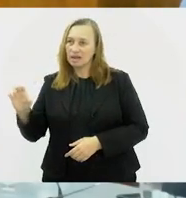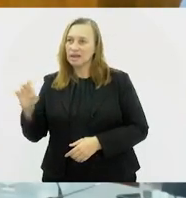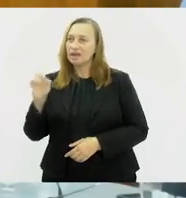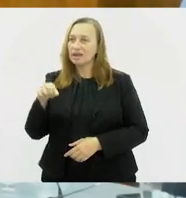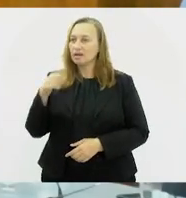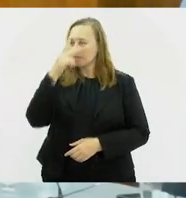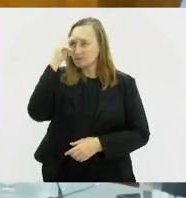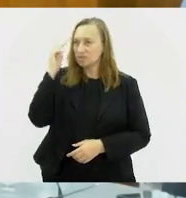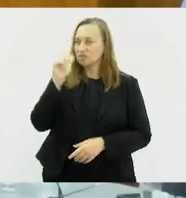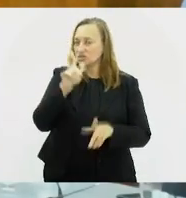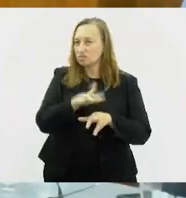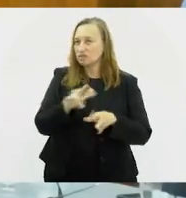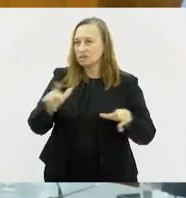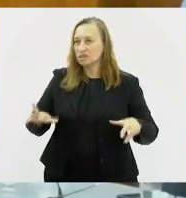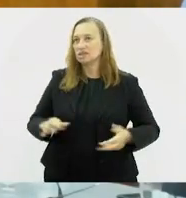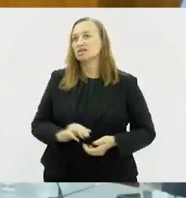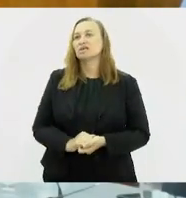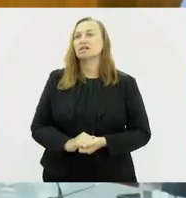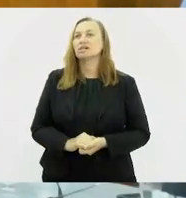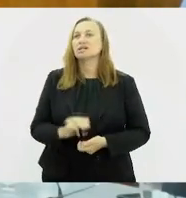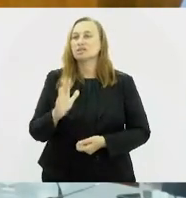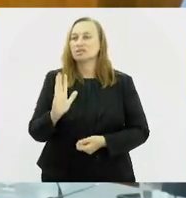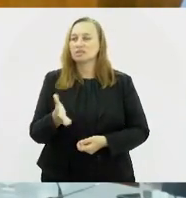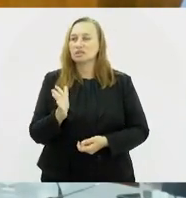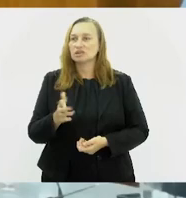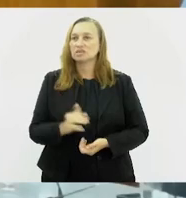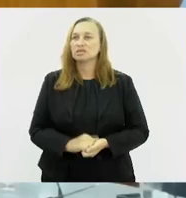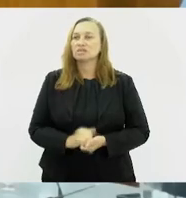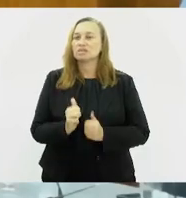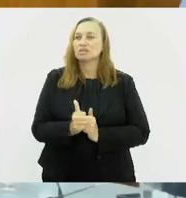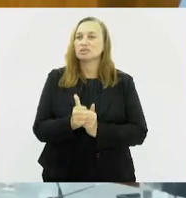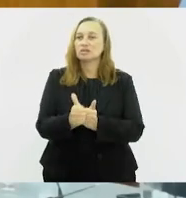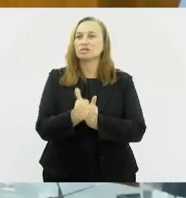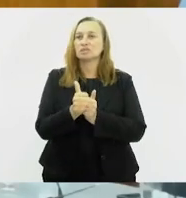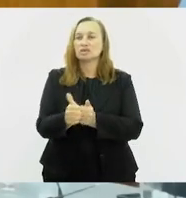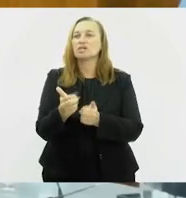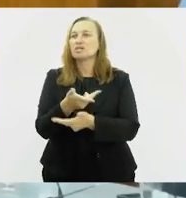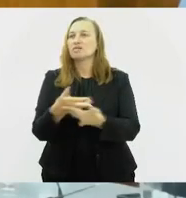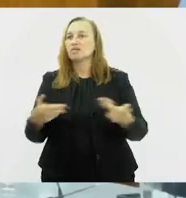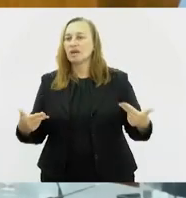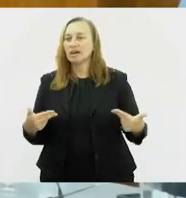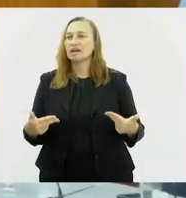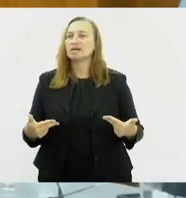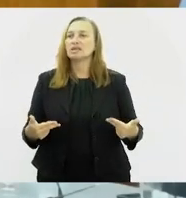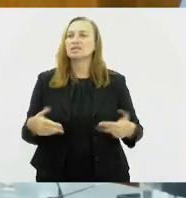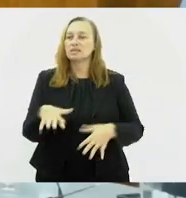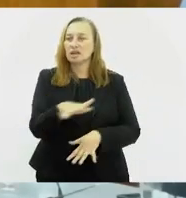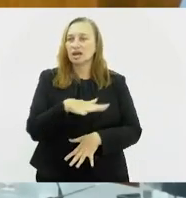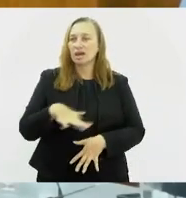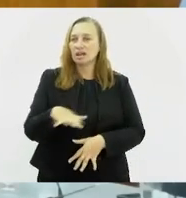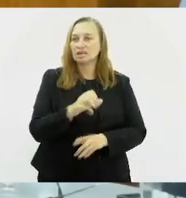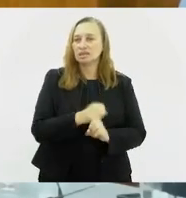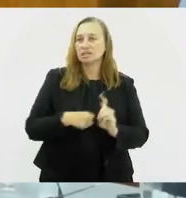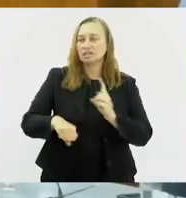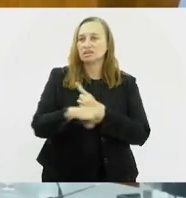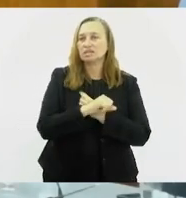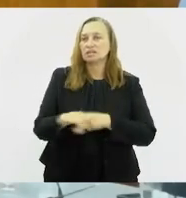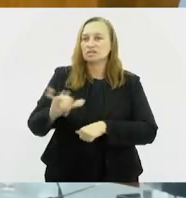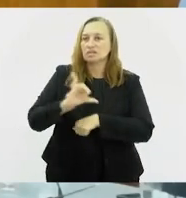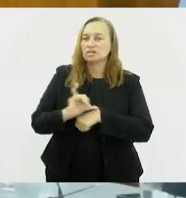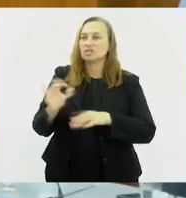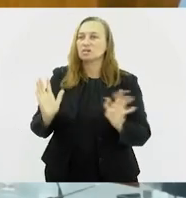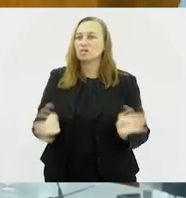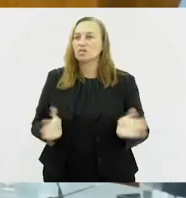diferenciada, que já coordenou várias unidades da assistência em Volta Redonda, e hoje ela